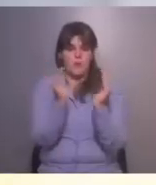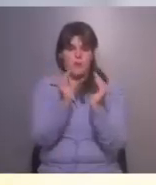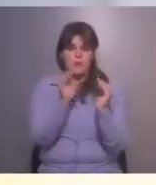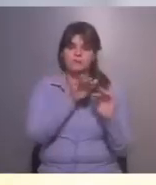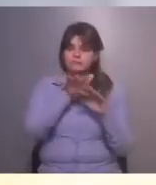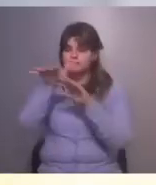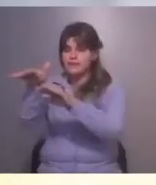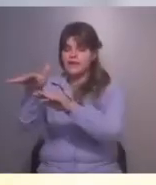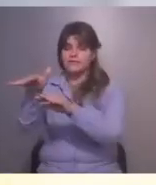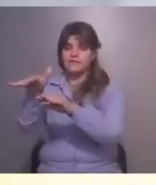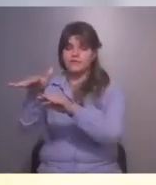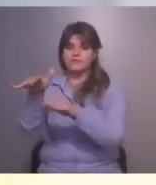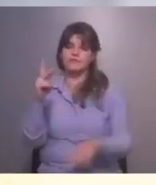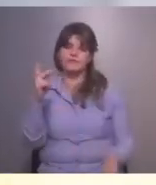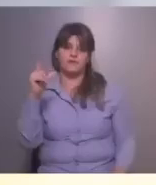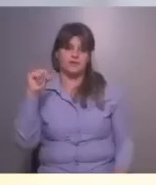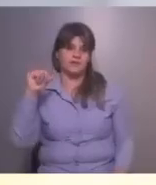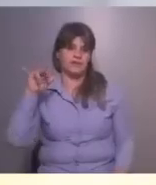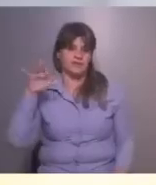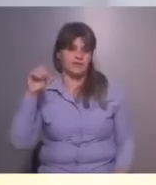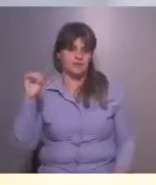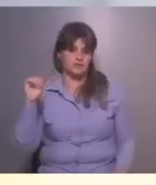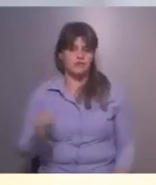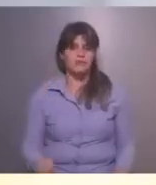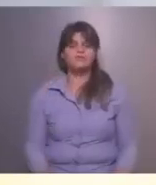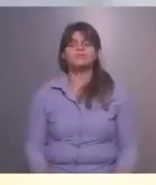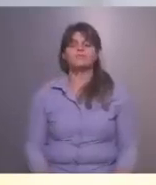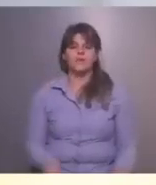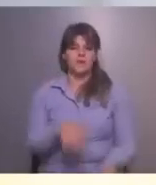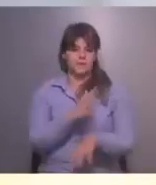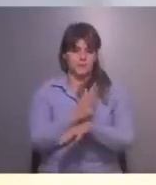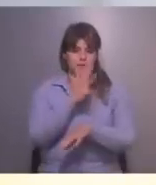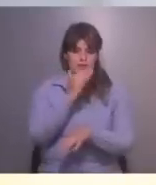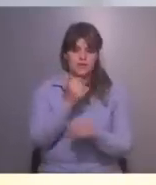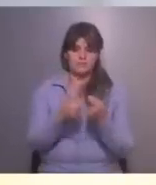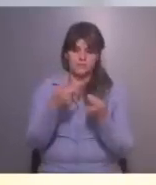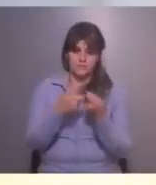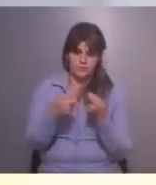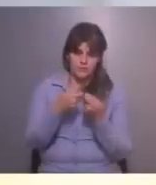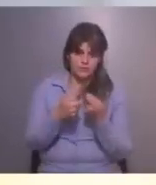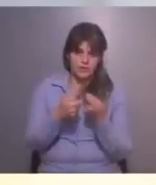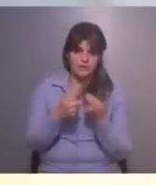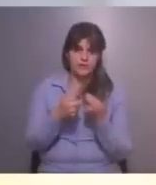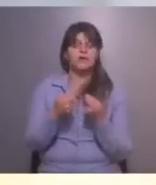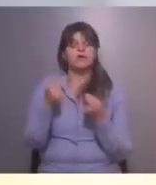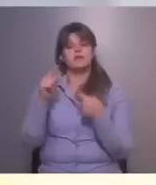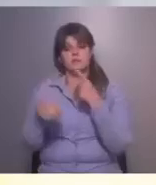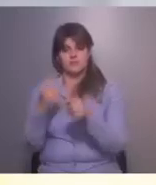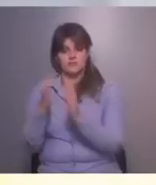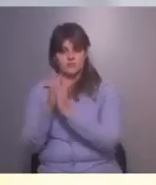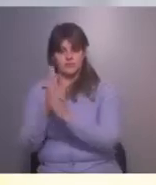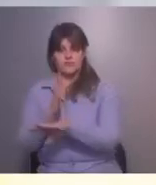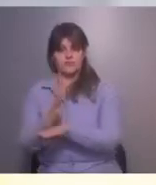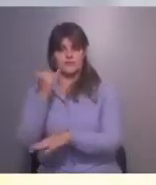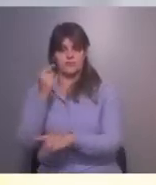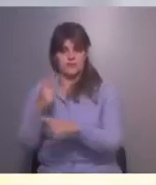Valinhos. Neste dia não há rosário às 12 horas e a missa das 12 horas e 30 minutos